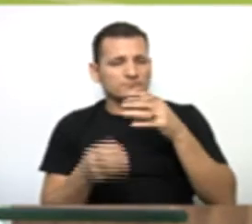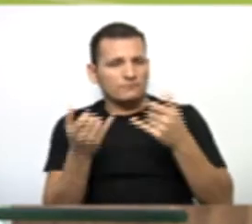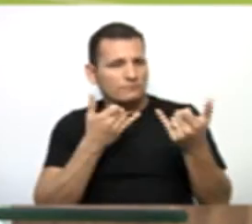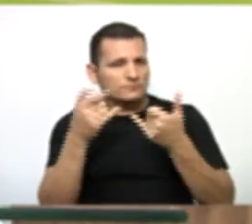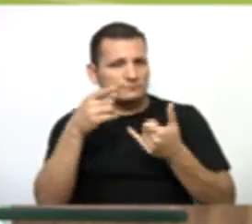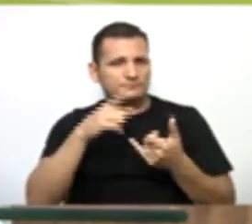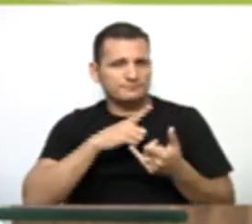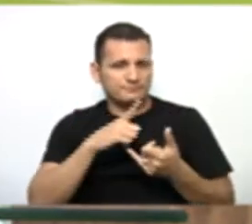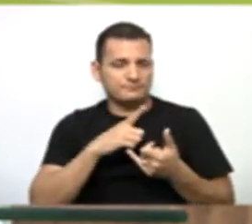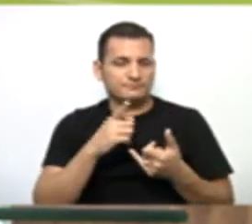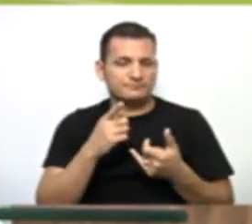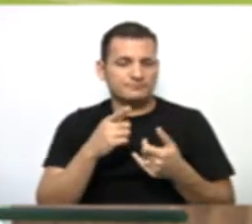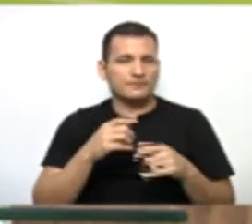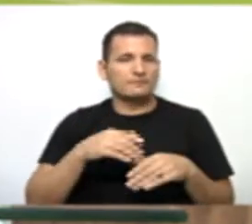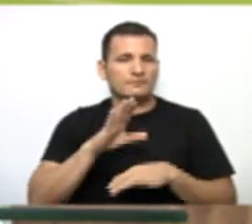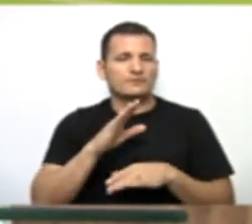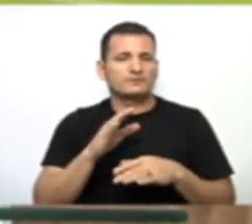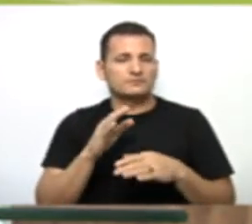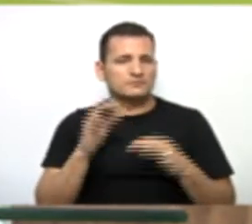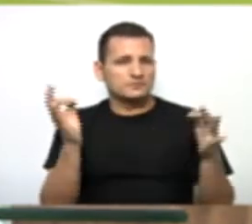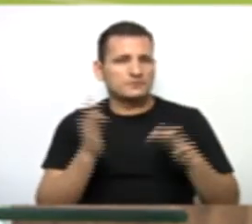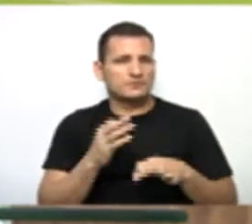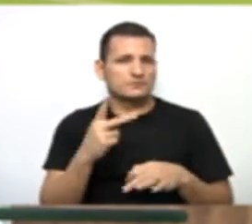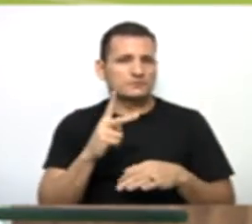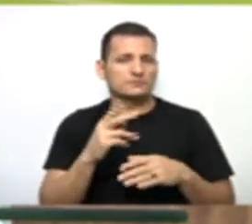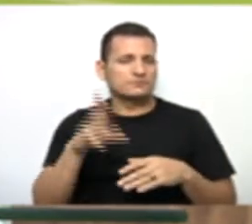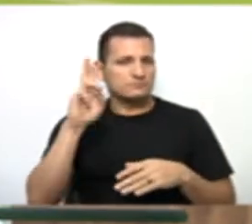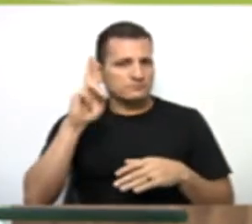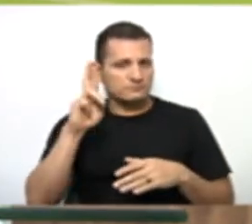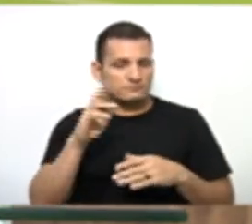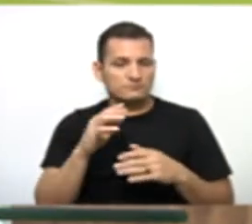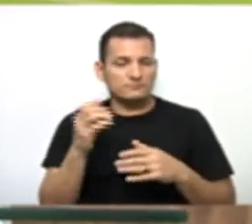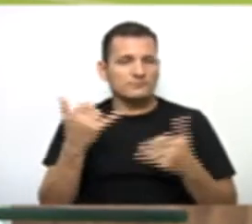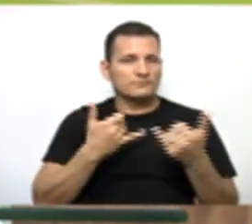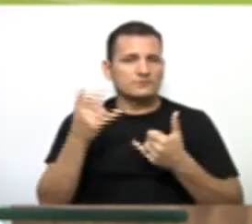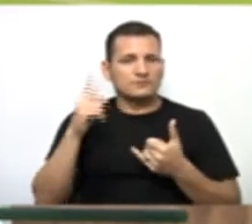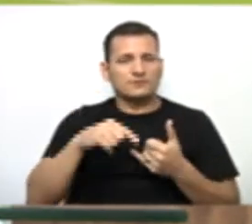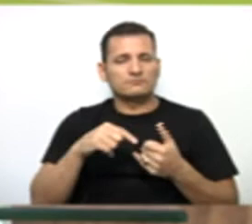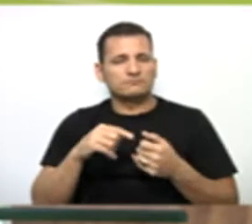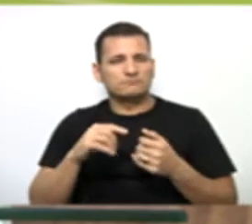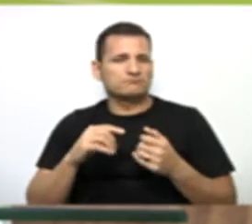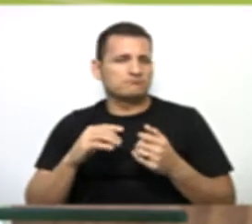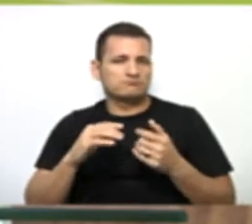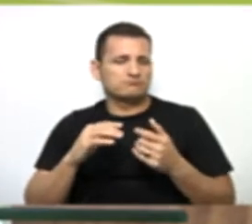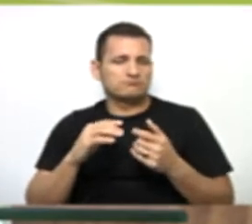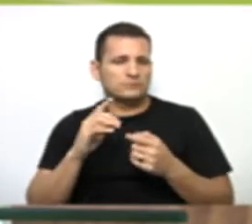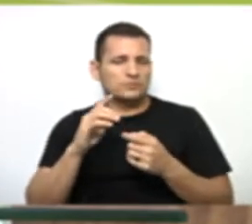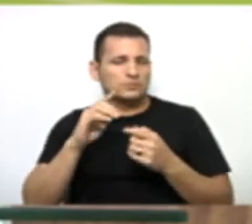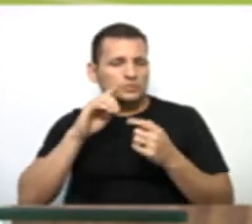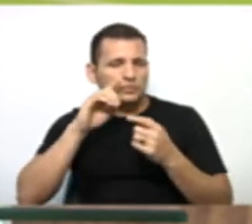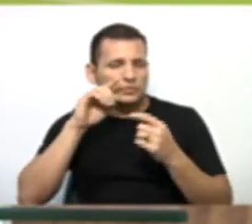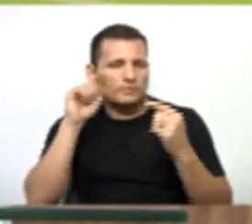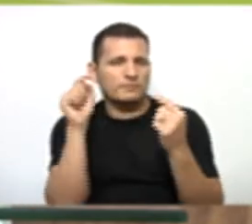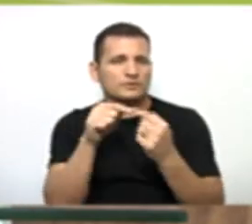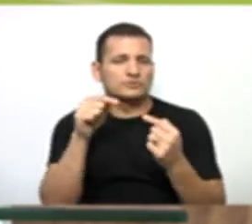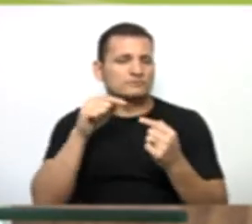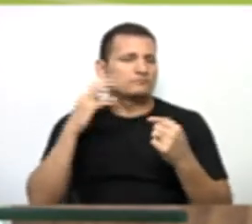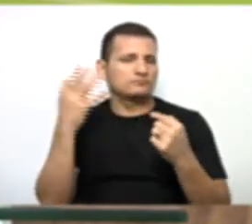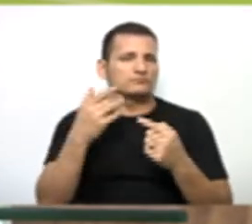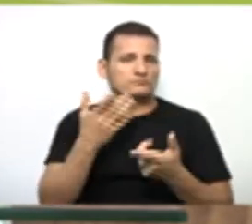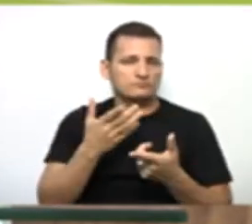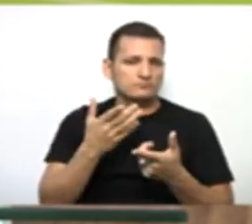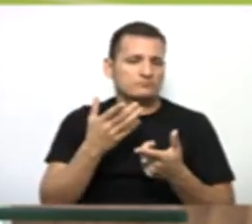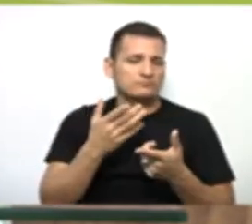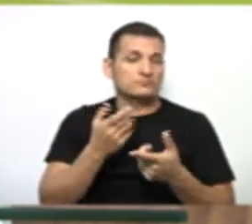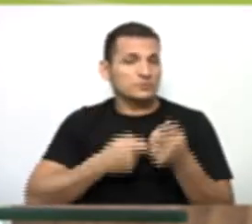tiver, mais assertiva será a sua decisão. A informação é a base para qualquer tipo de decisão, tanto na